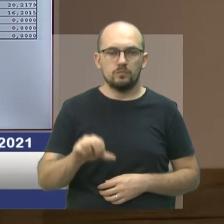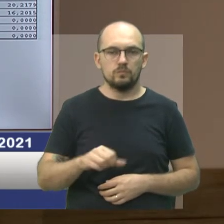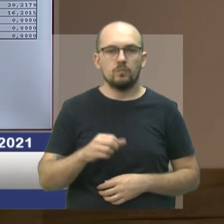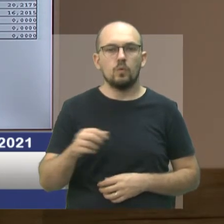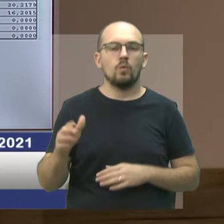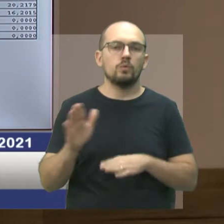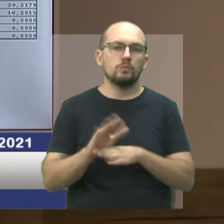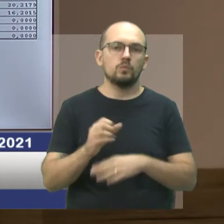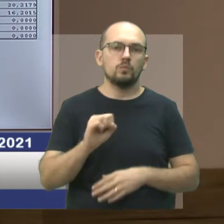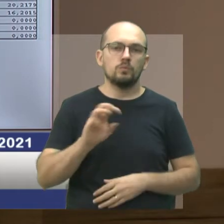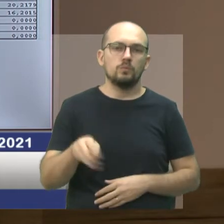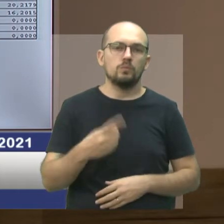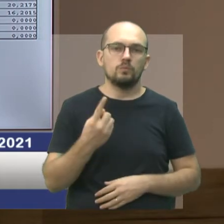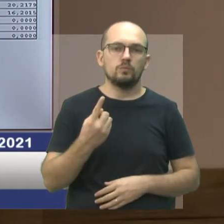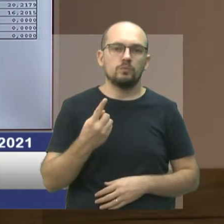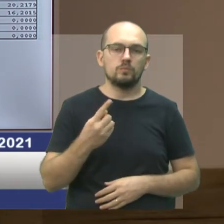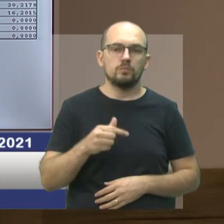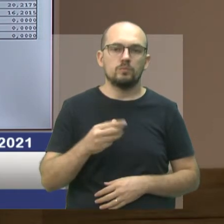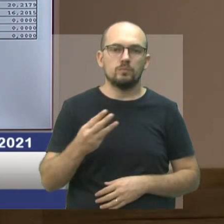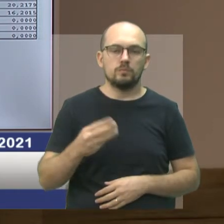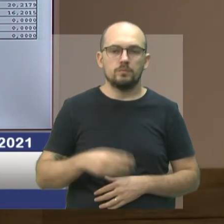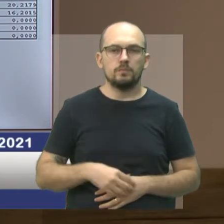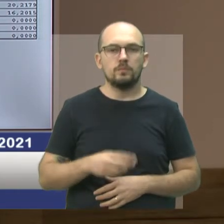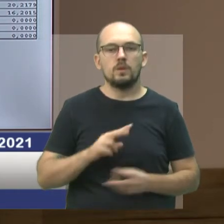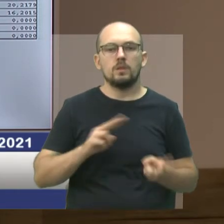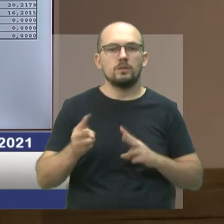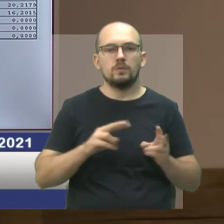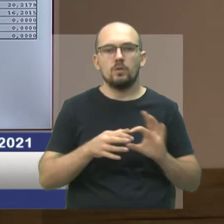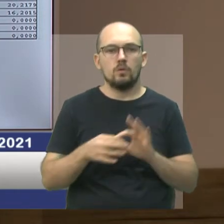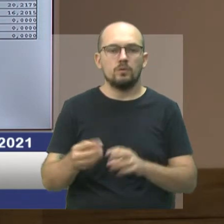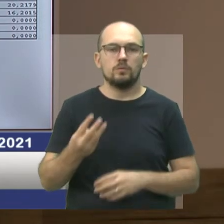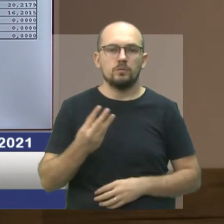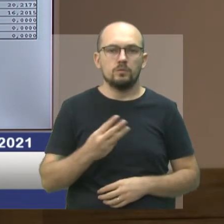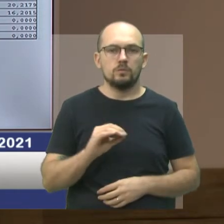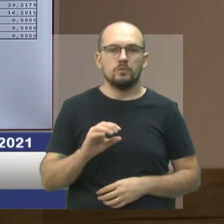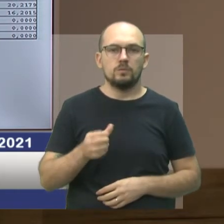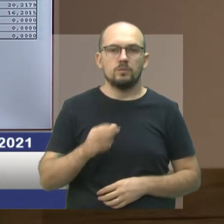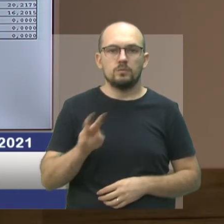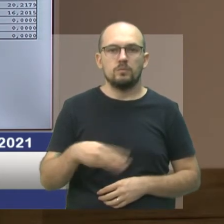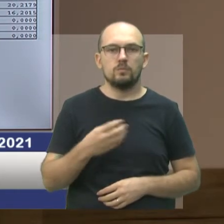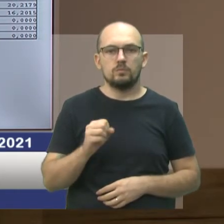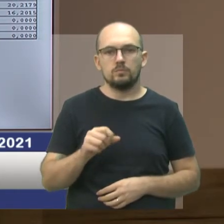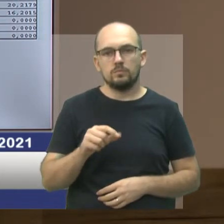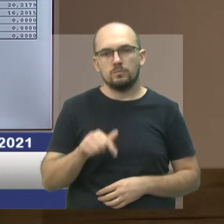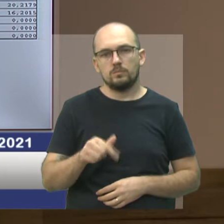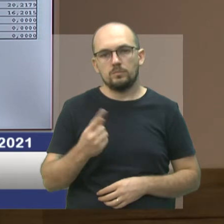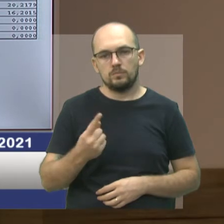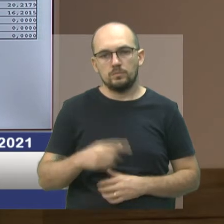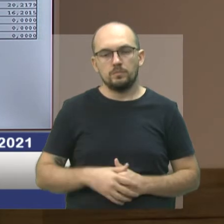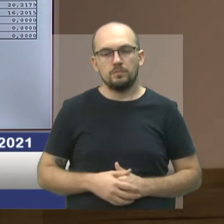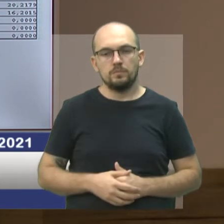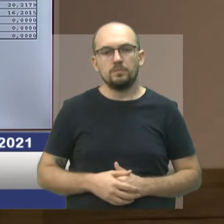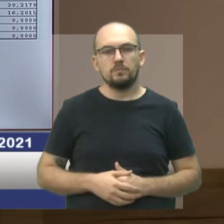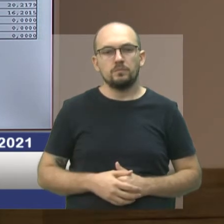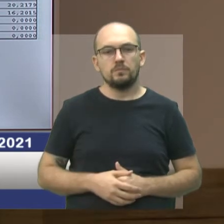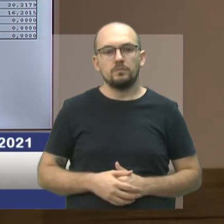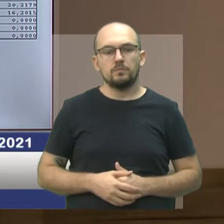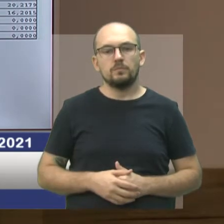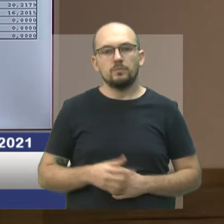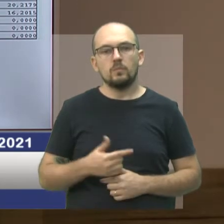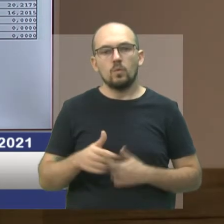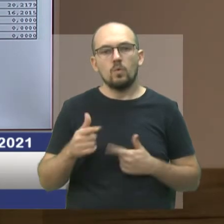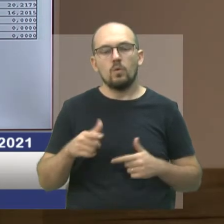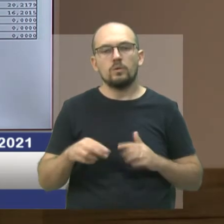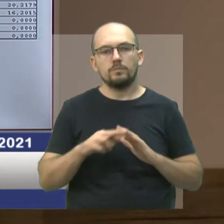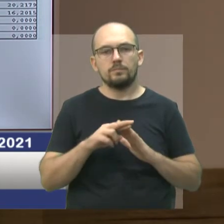milhões 173, transferências correntes 306 milhões 871, demais receitas